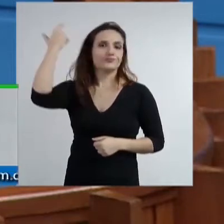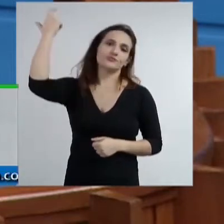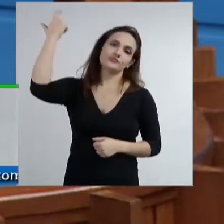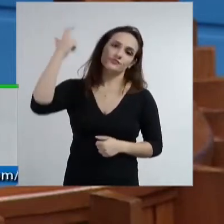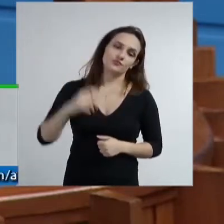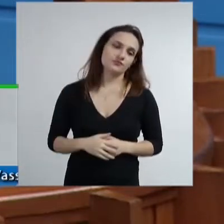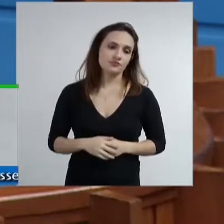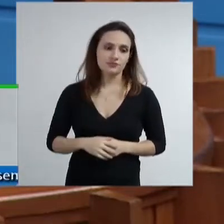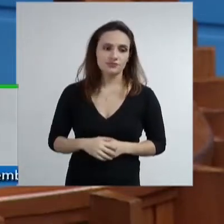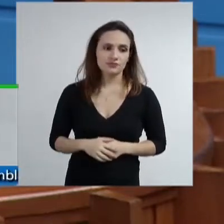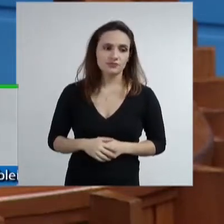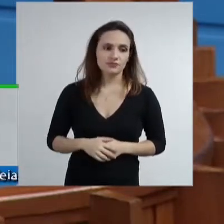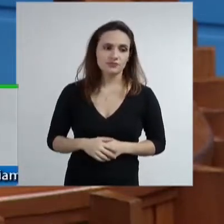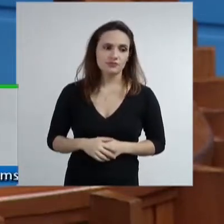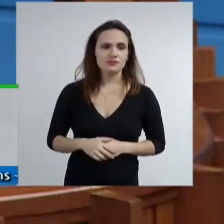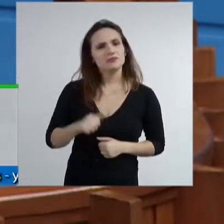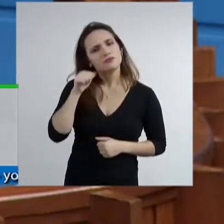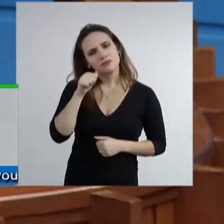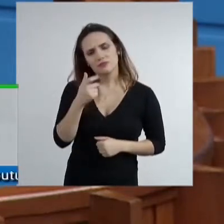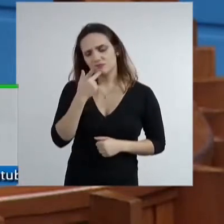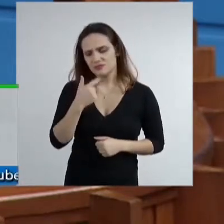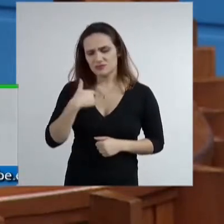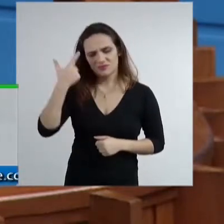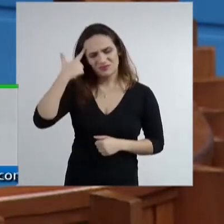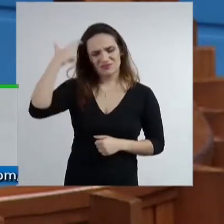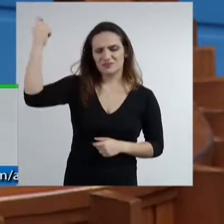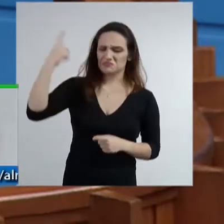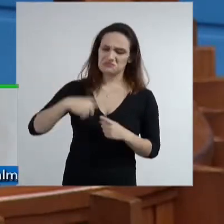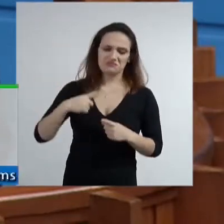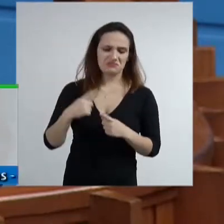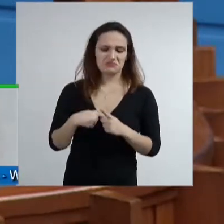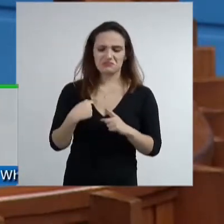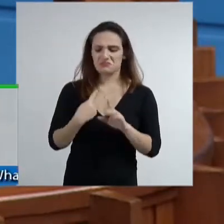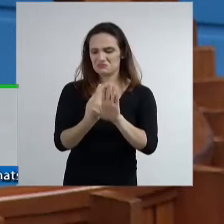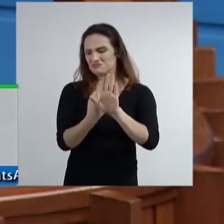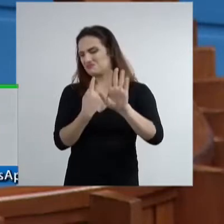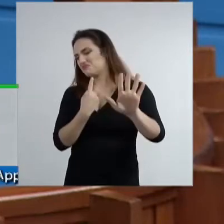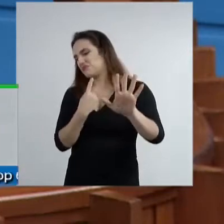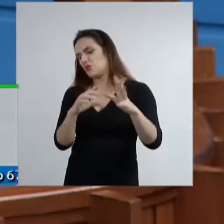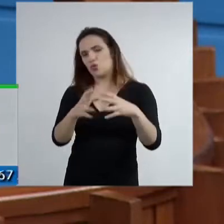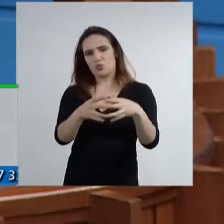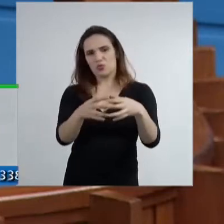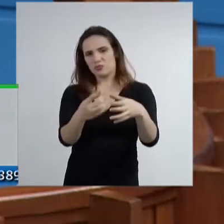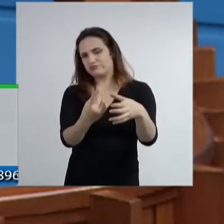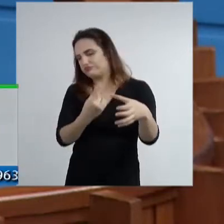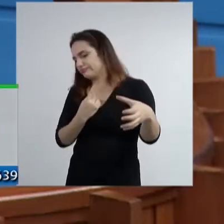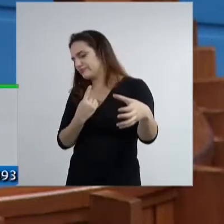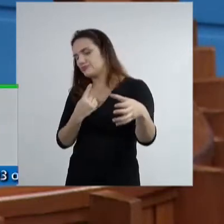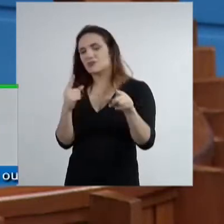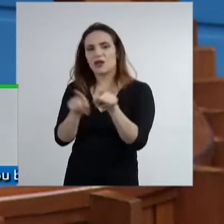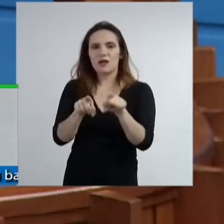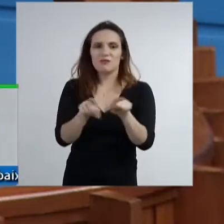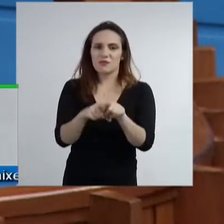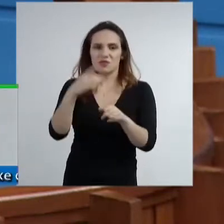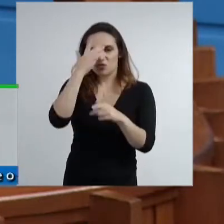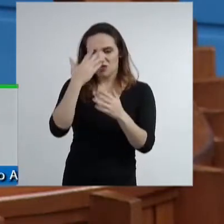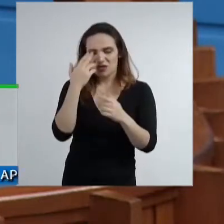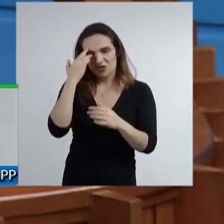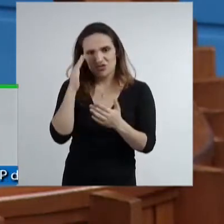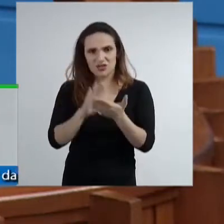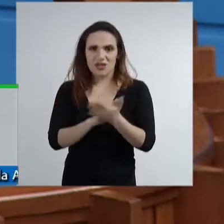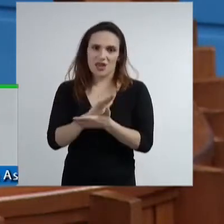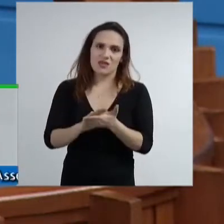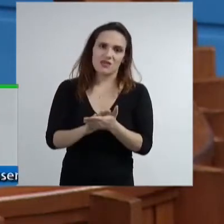que estava sendo excluída, que ninguém a compreendia. E esse caso aqui que aconteceu em Campo Grande no último